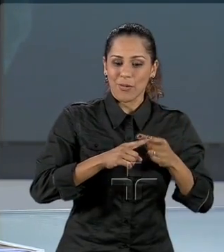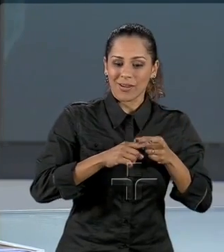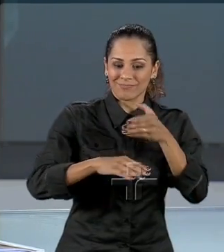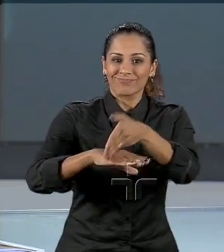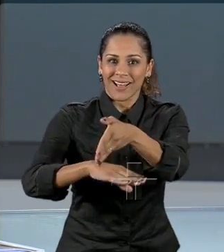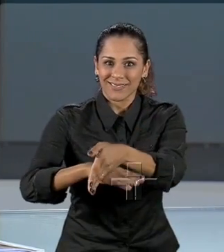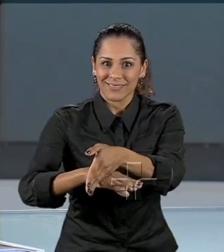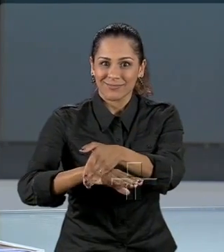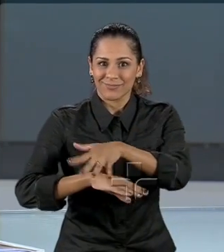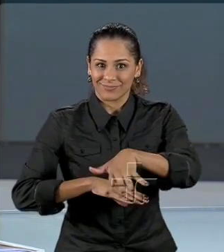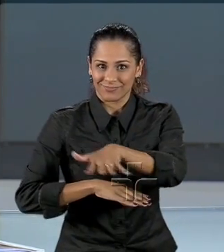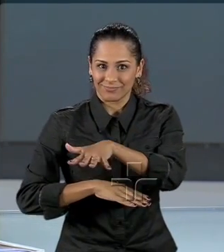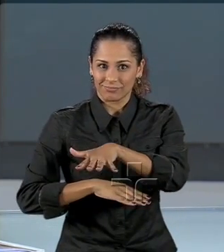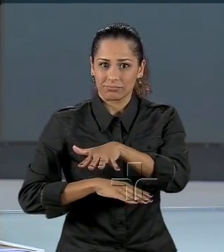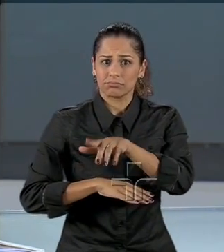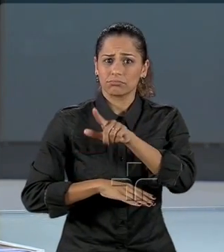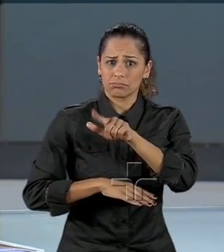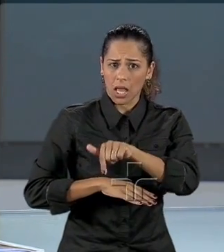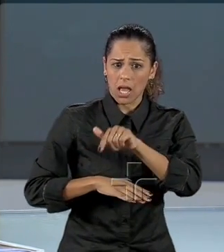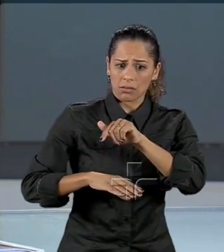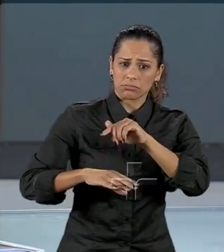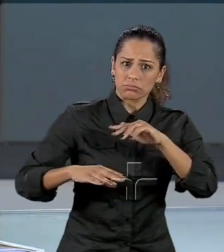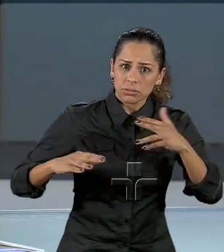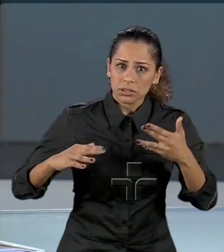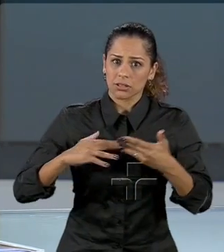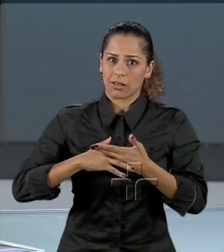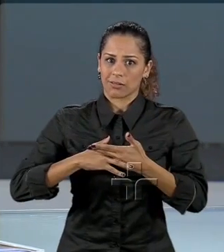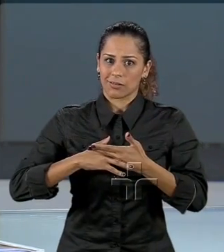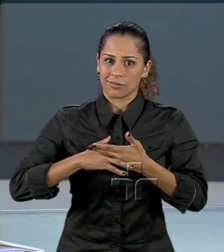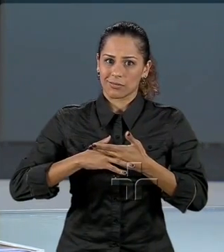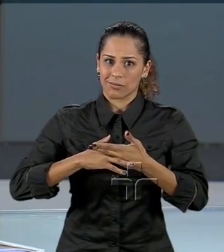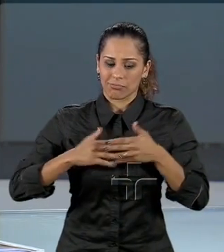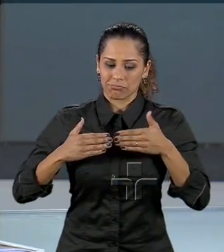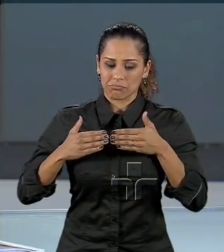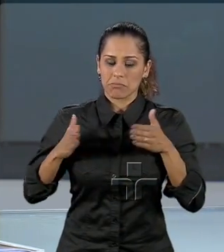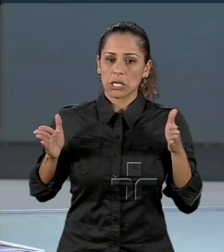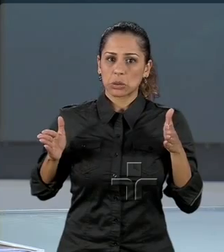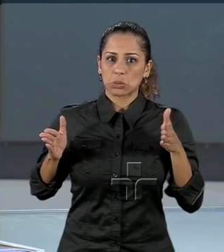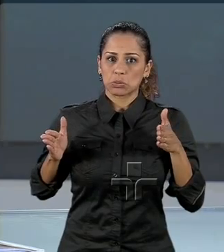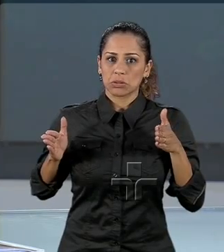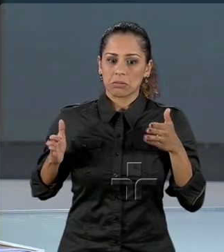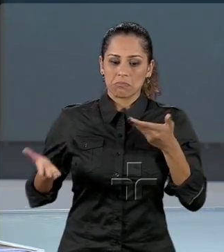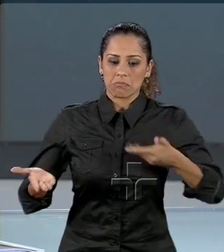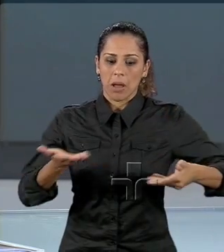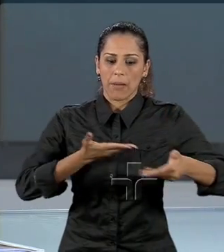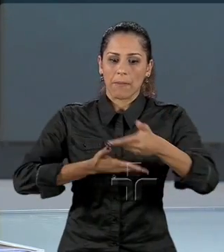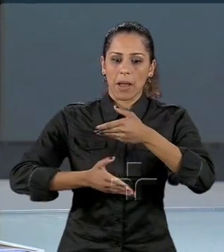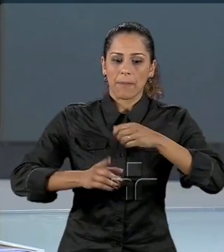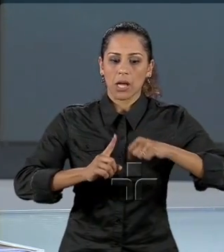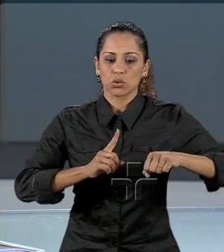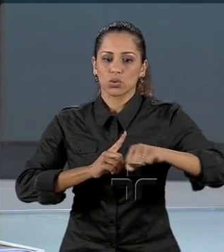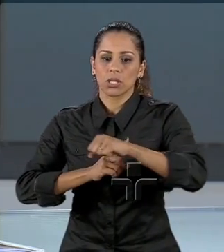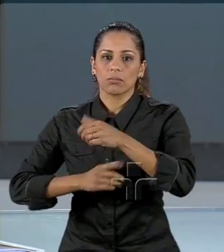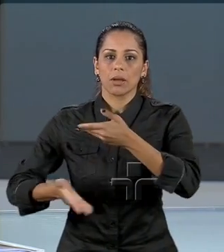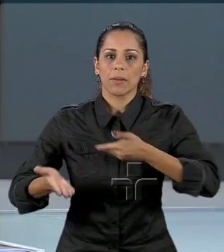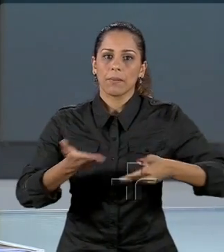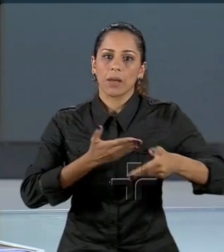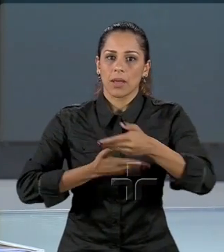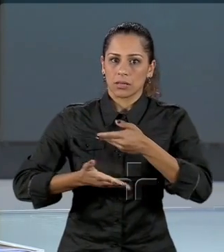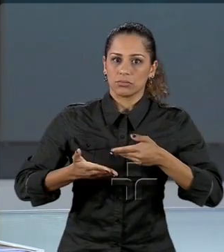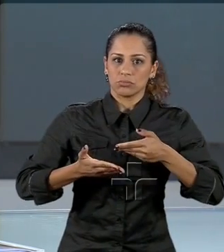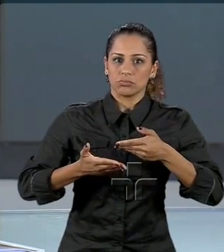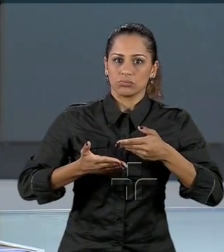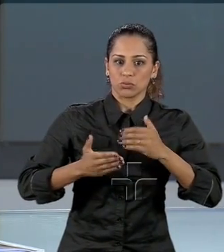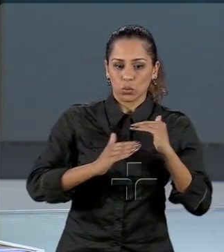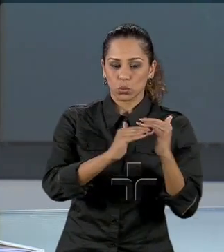é abertura para o coletivo, é se interessar por tudo que é de todos. E o processo eleitoral